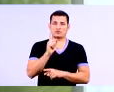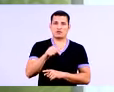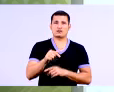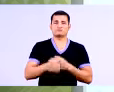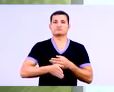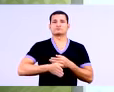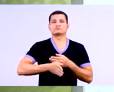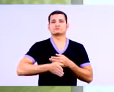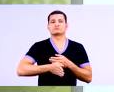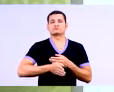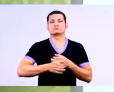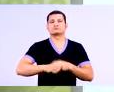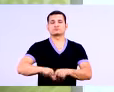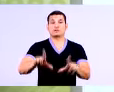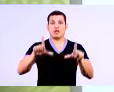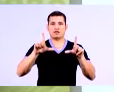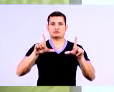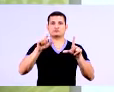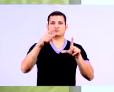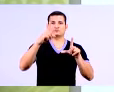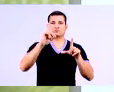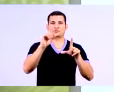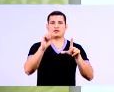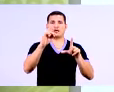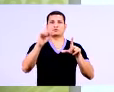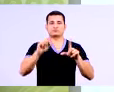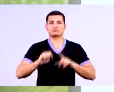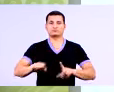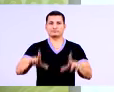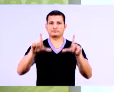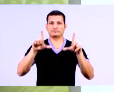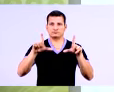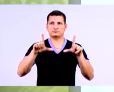dado. A versão do output, ela está disponível a partir do